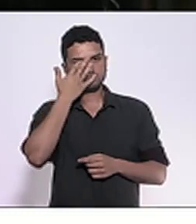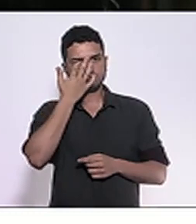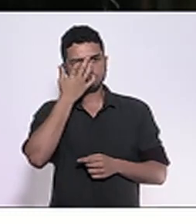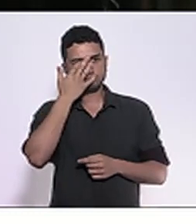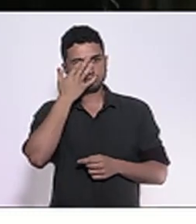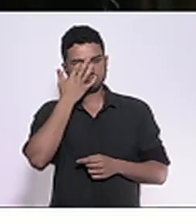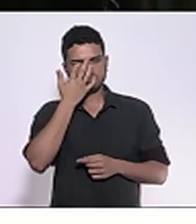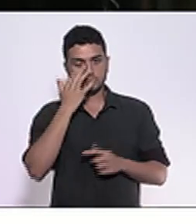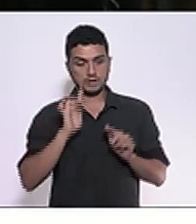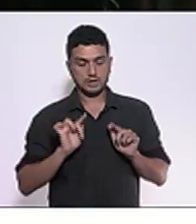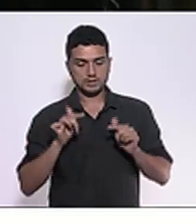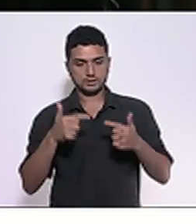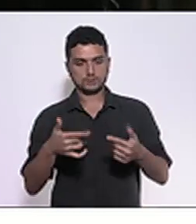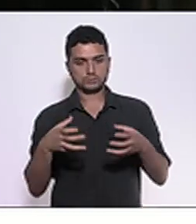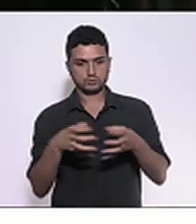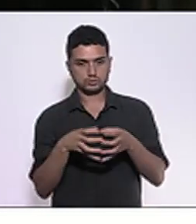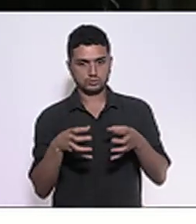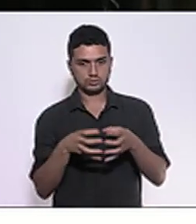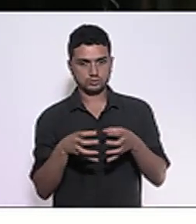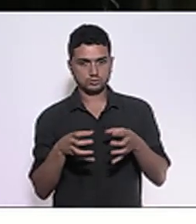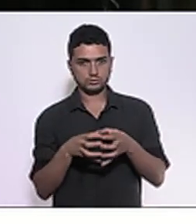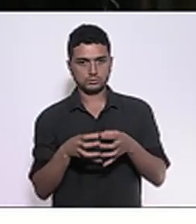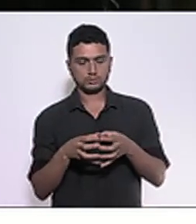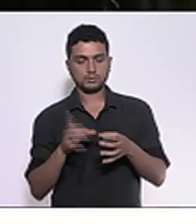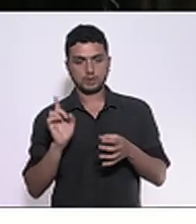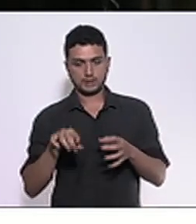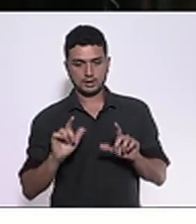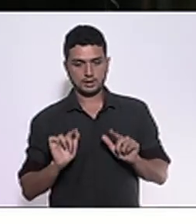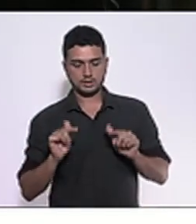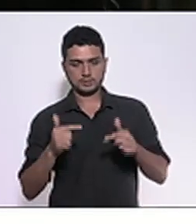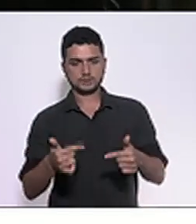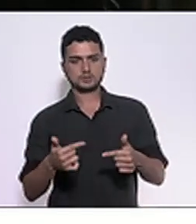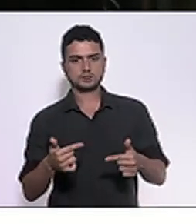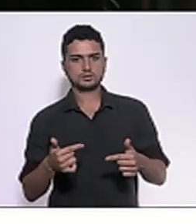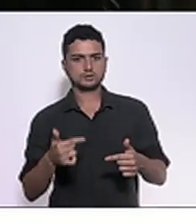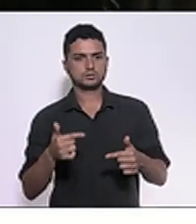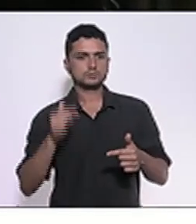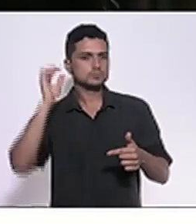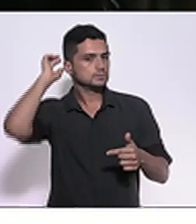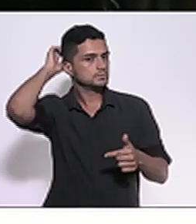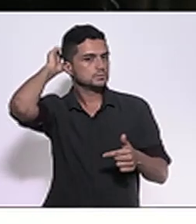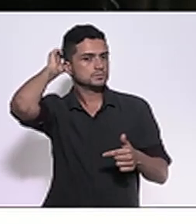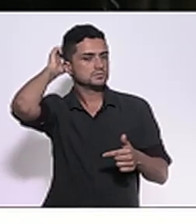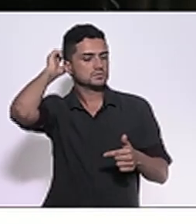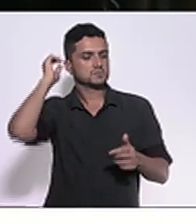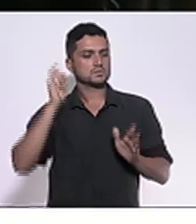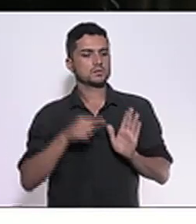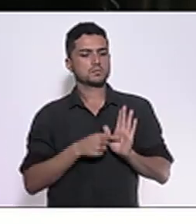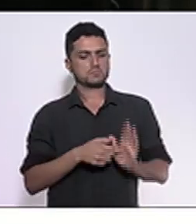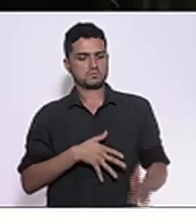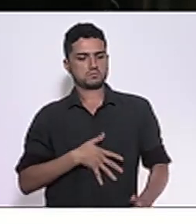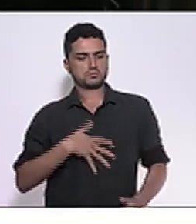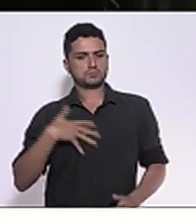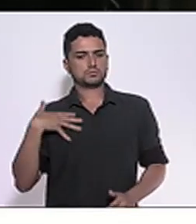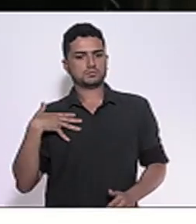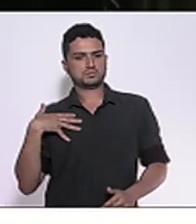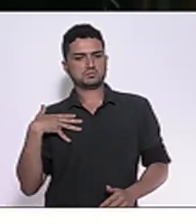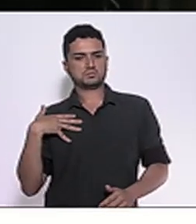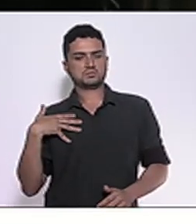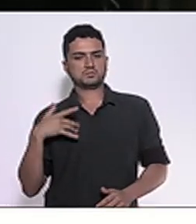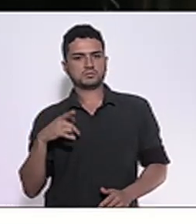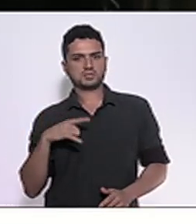a ação desses grupos são ações ostensivas, são ações de